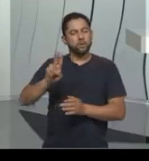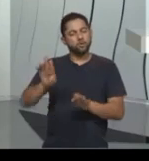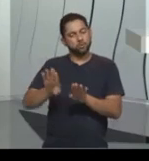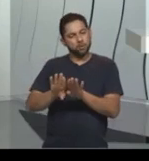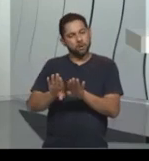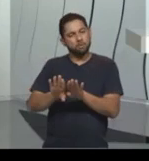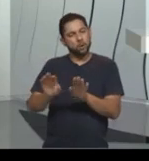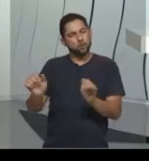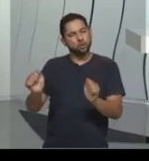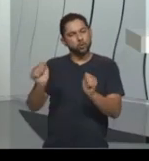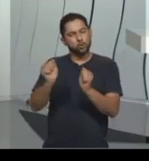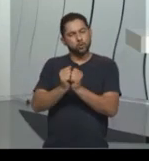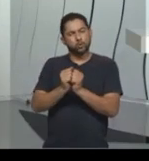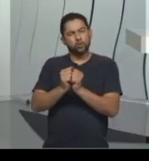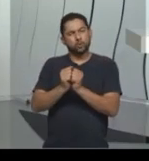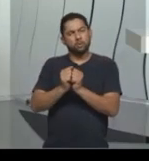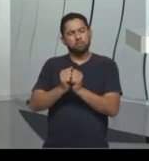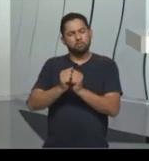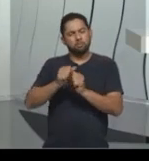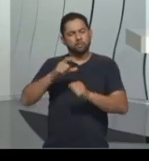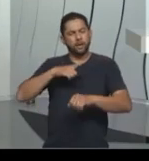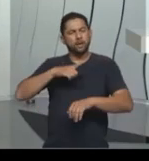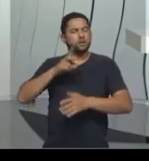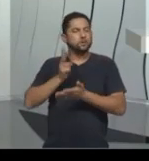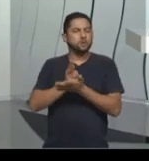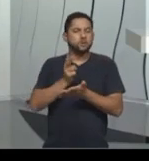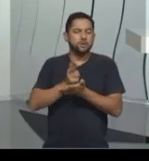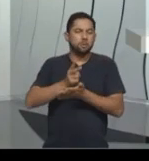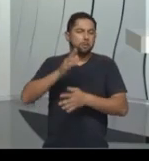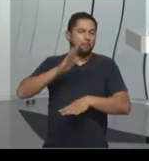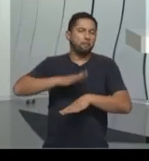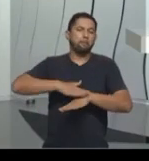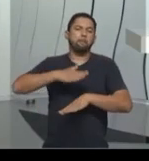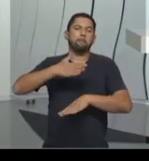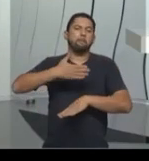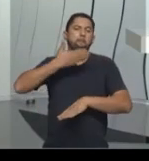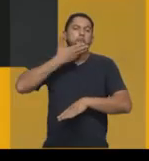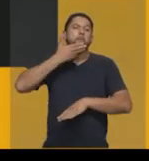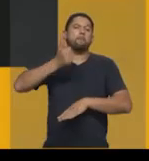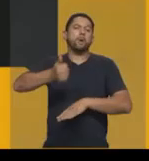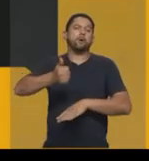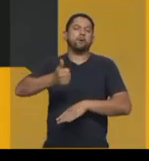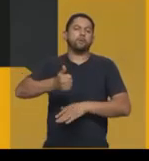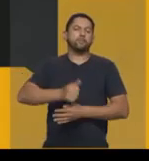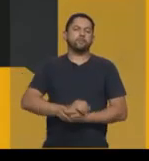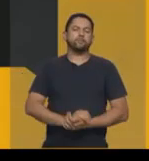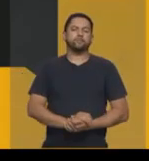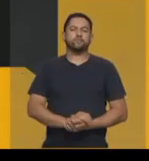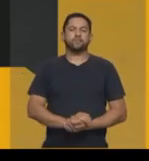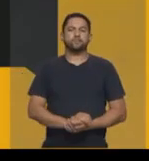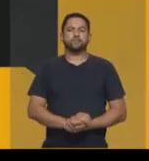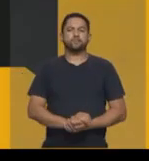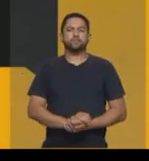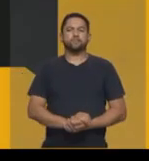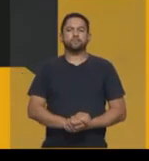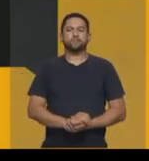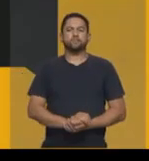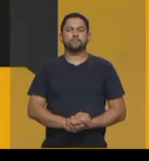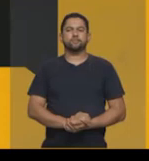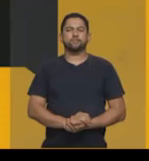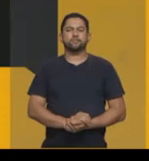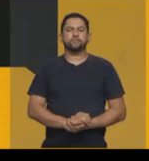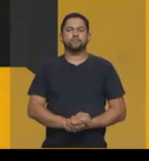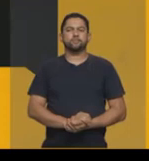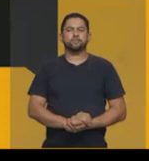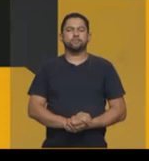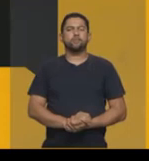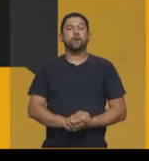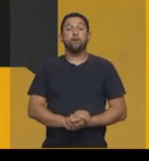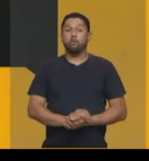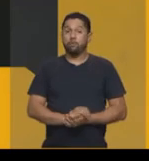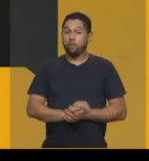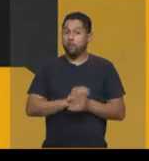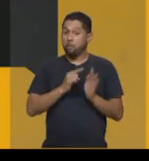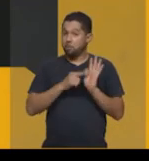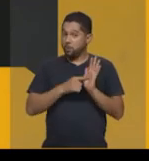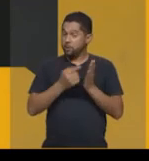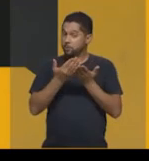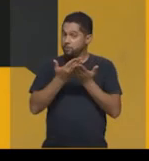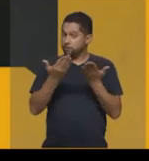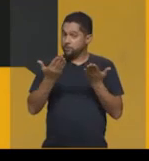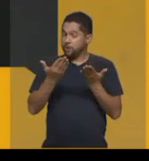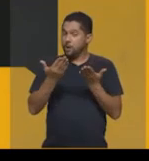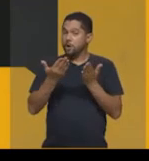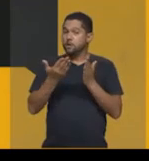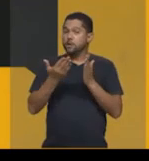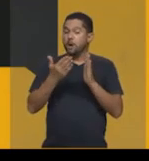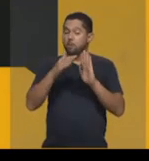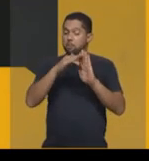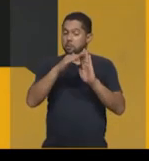poder, aperfeiçoar cada vez mais os estudos. Porém, nós vamos relembrar alguns conceitos que eu acho importante, que muitas vezes